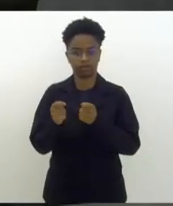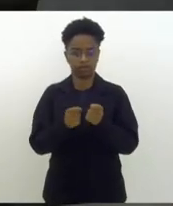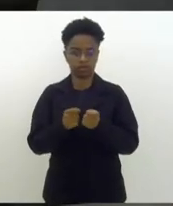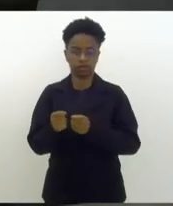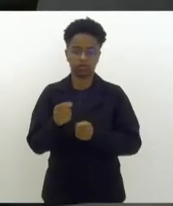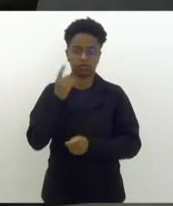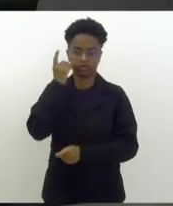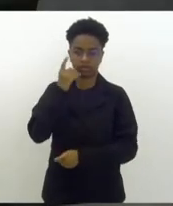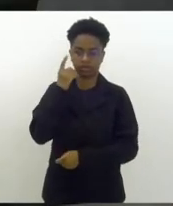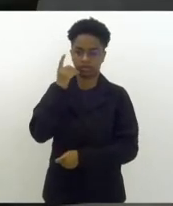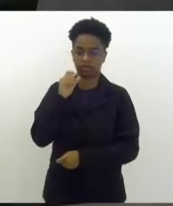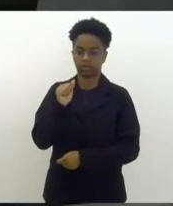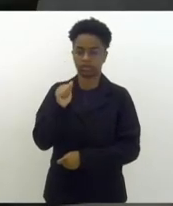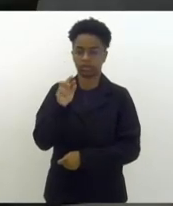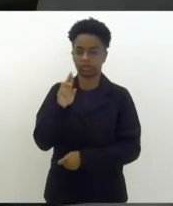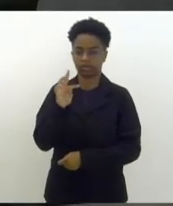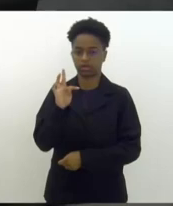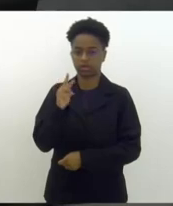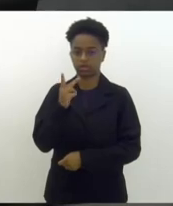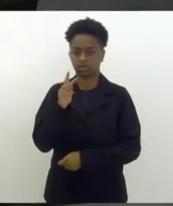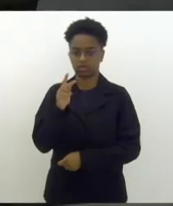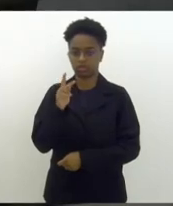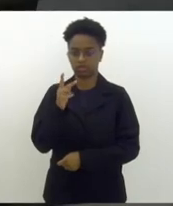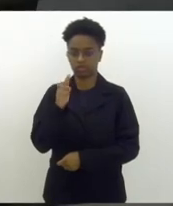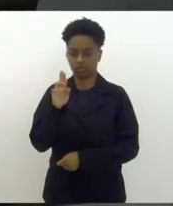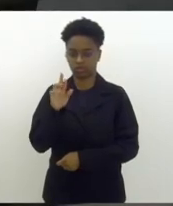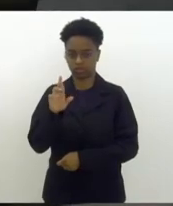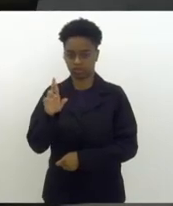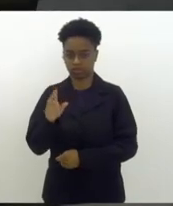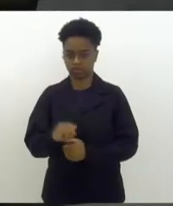Deputado Arthur Monteiro